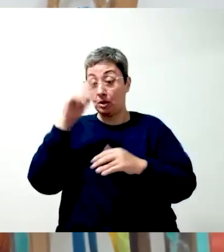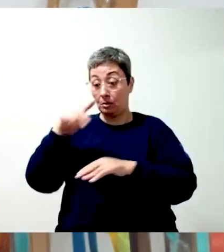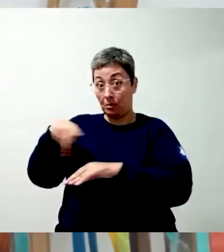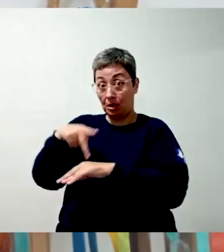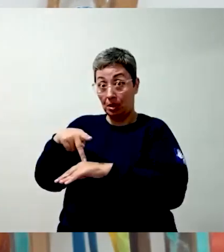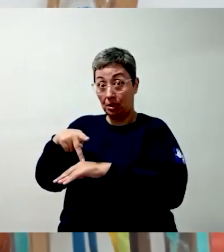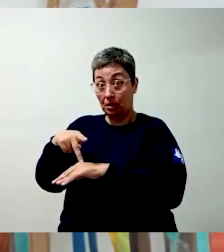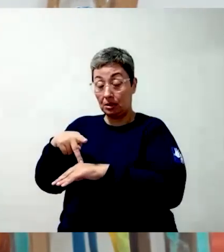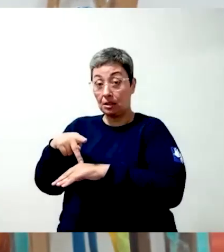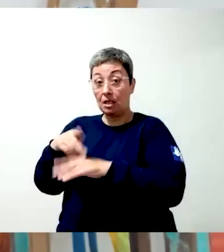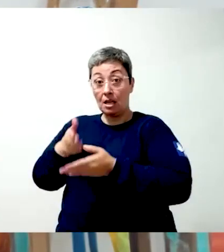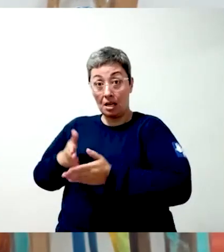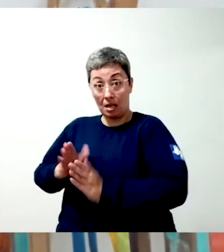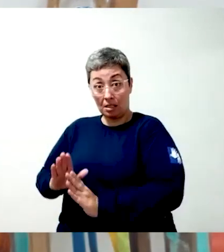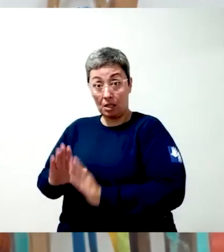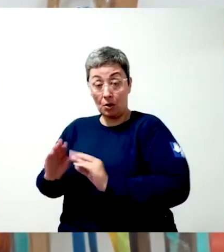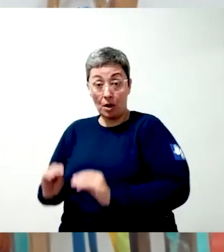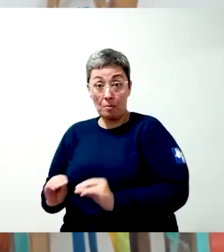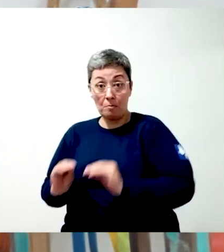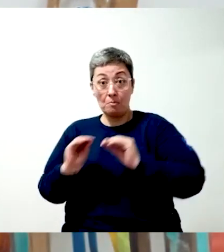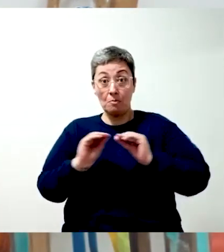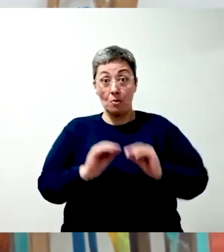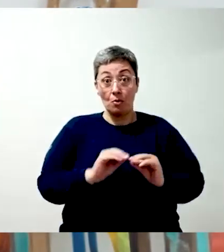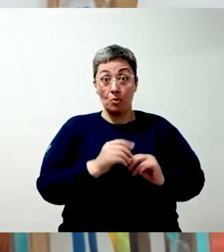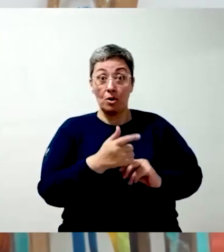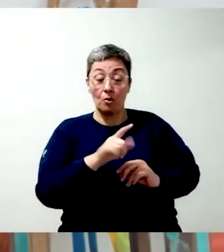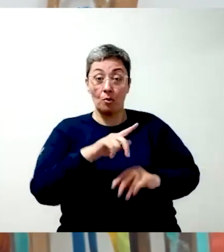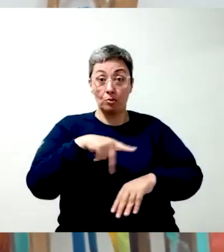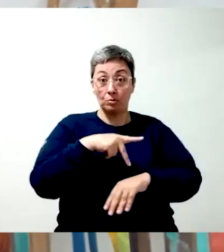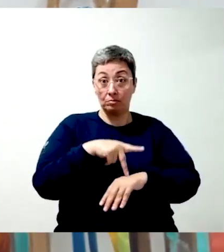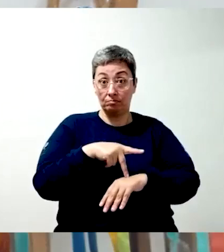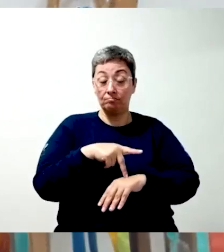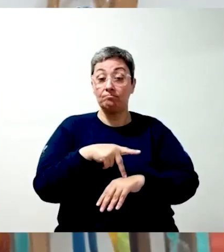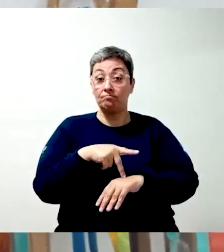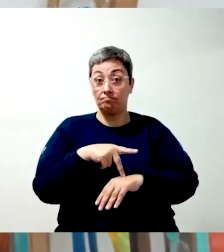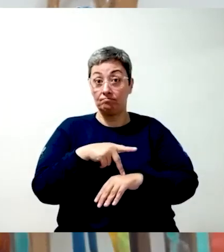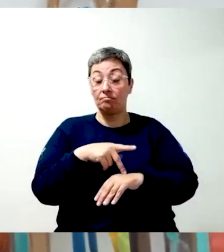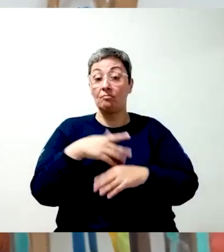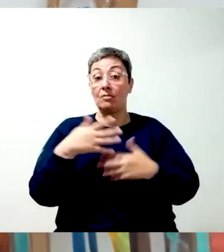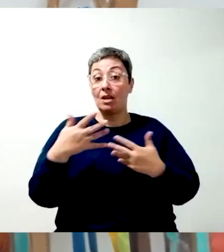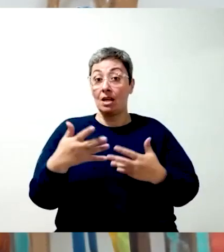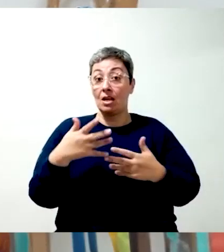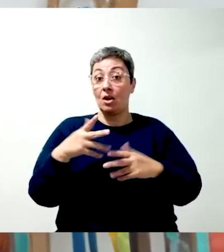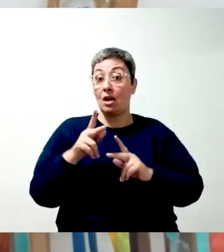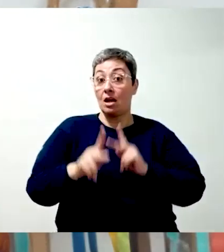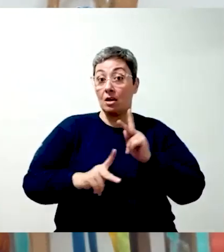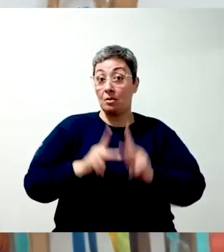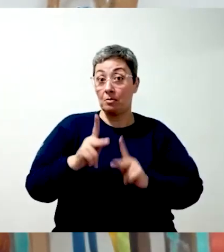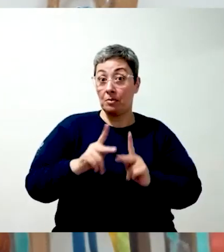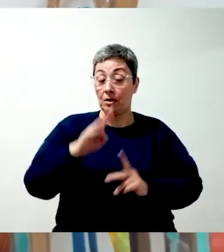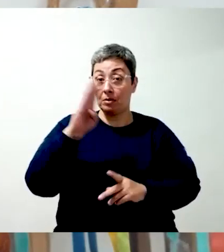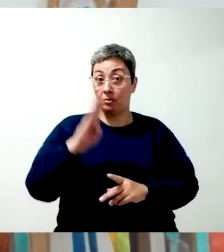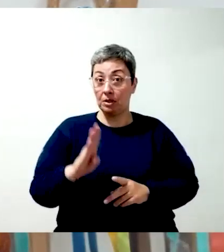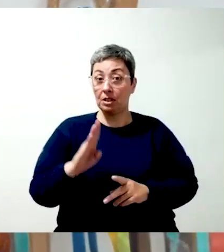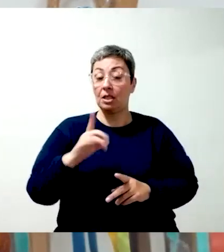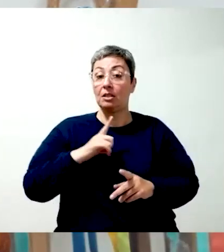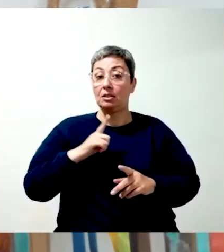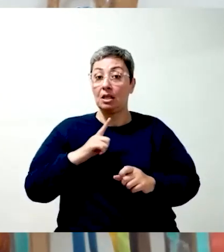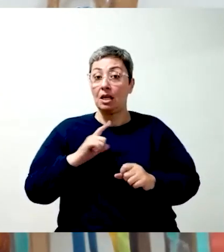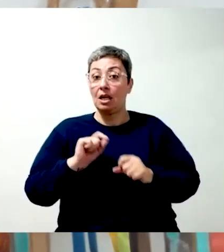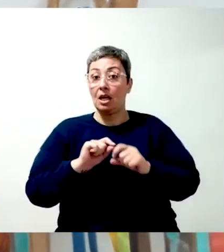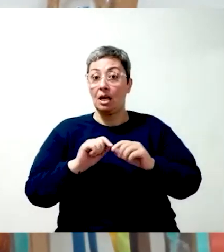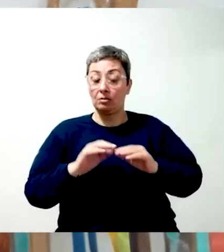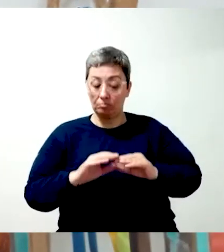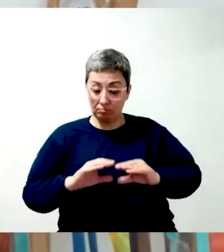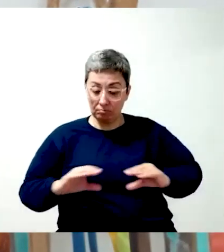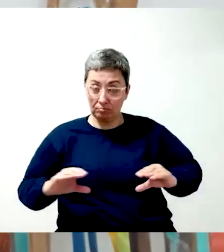de seu país natal e se estabelecem em outro. A população brasileira tem na base